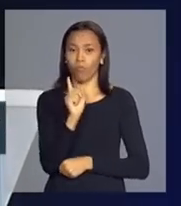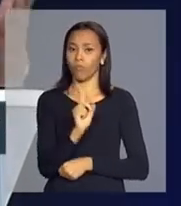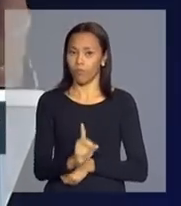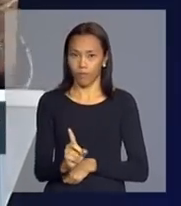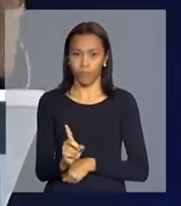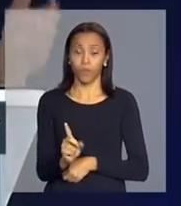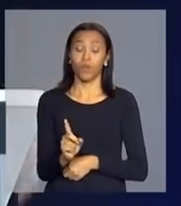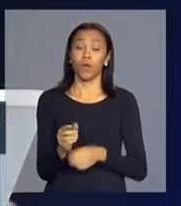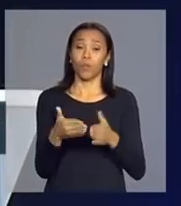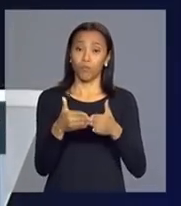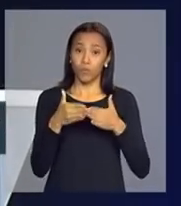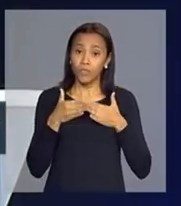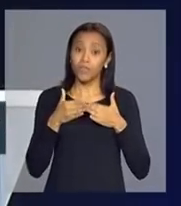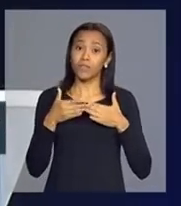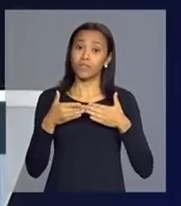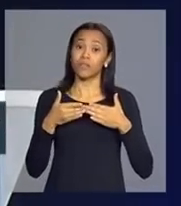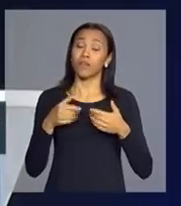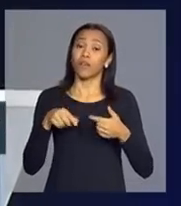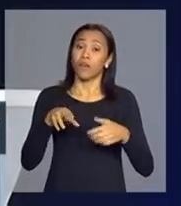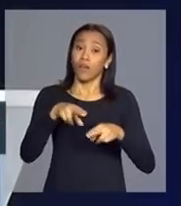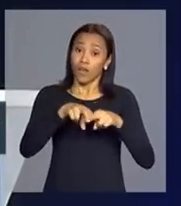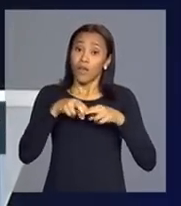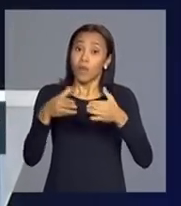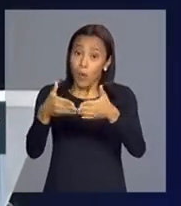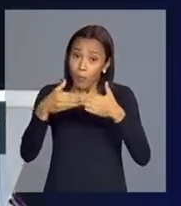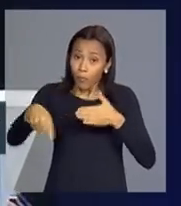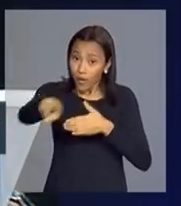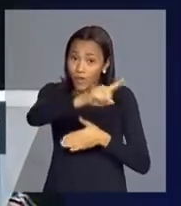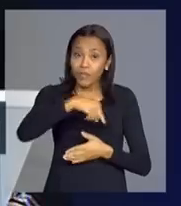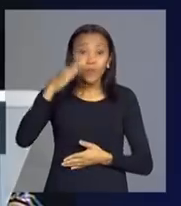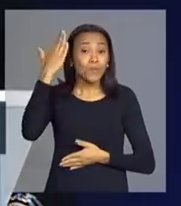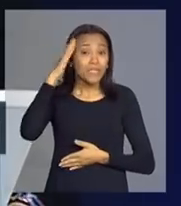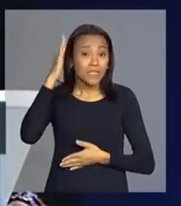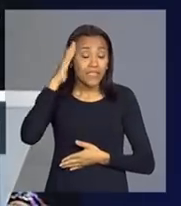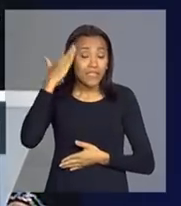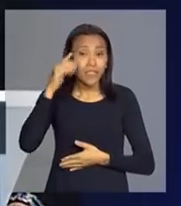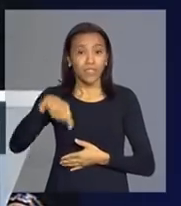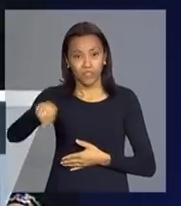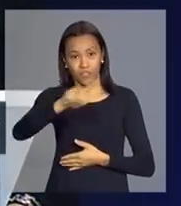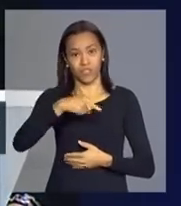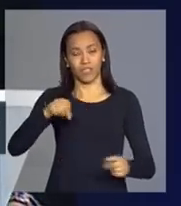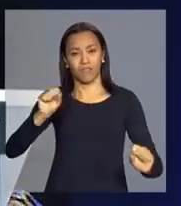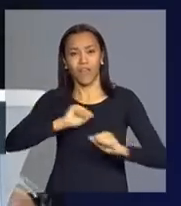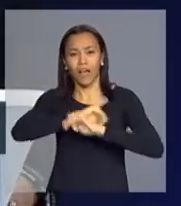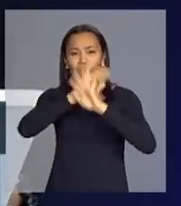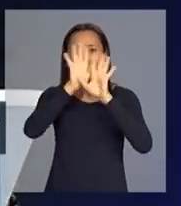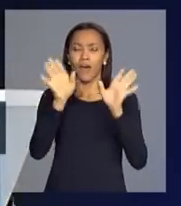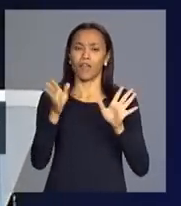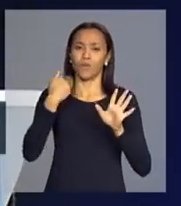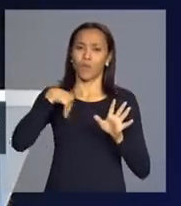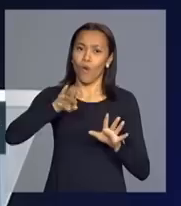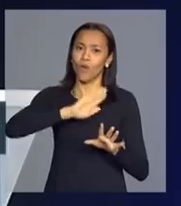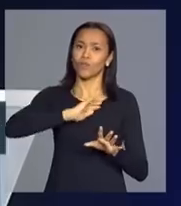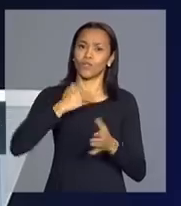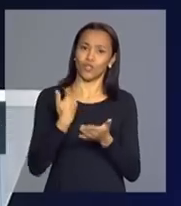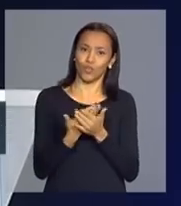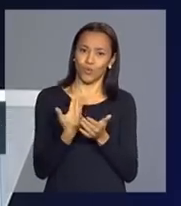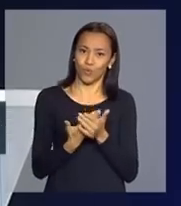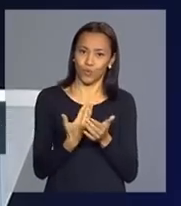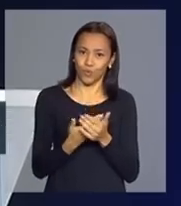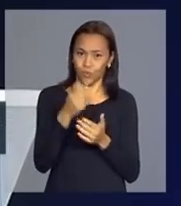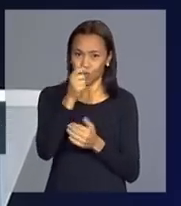isso, eu peço também o consenso dos senhores para que a gente possa fazer isso, possa enviar os nossos estudantes